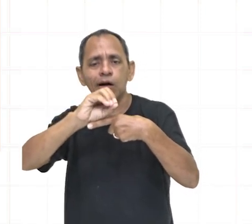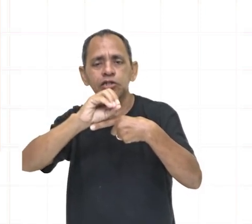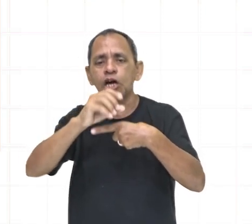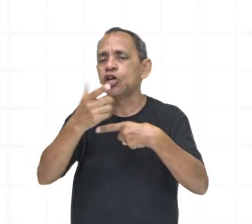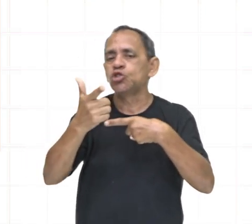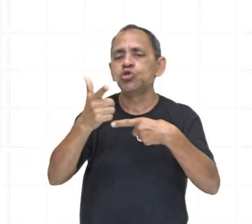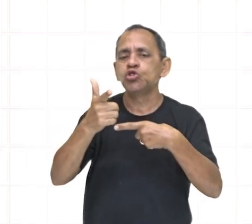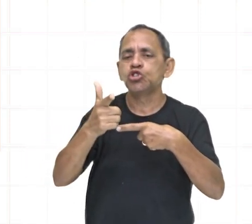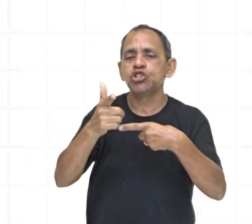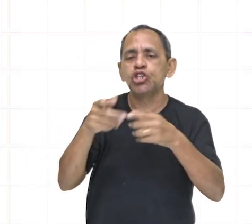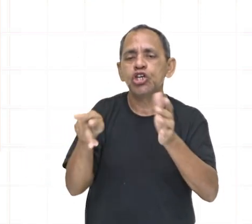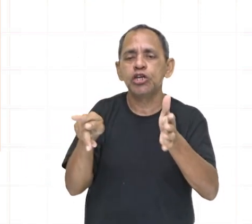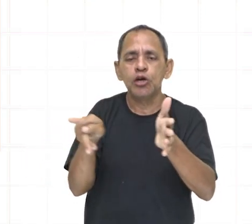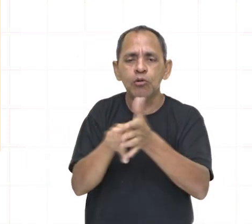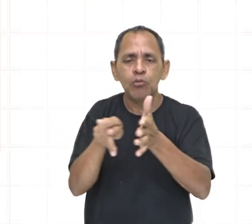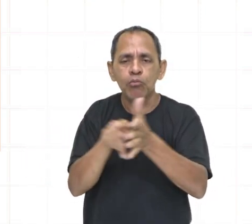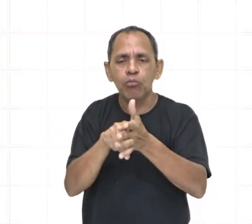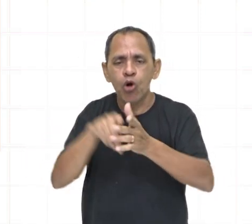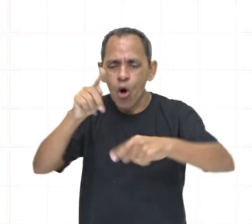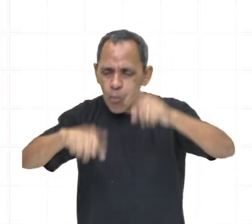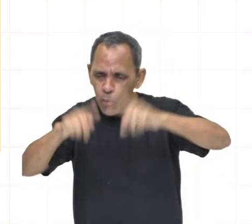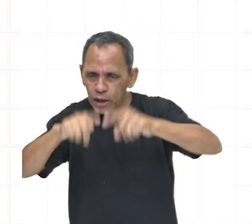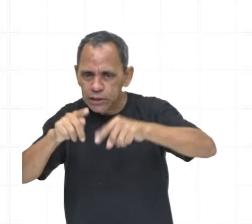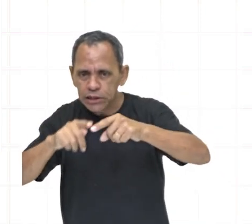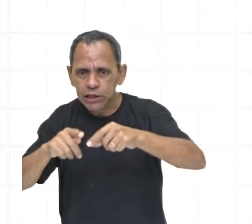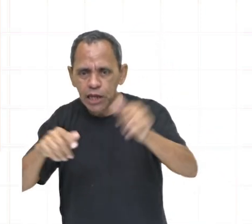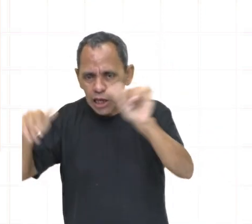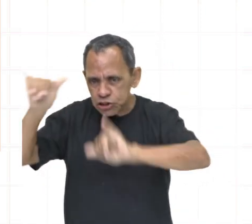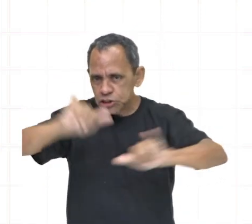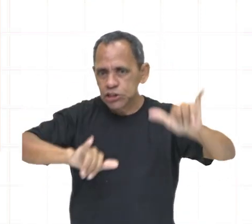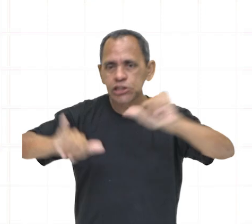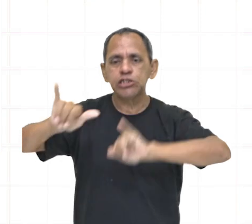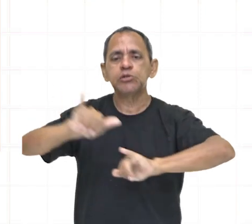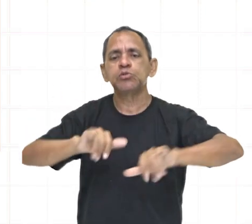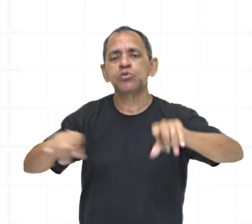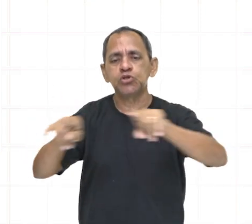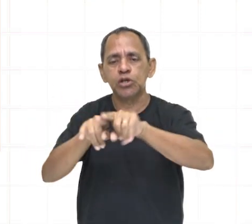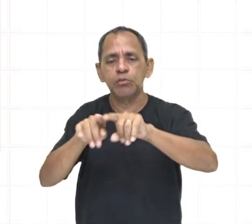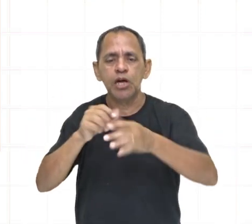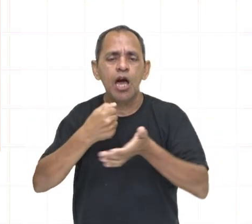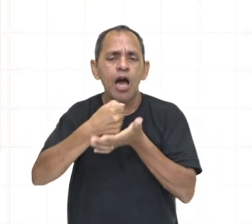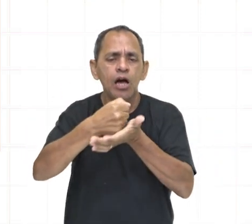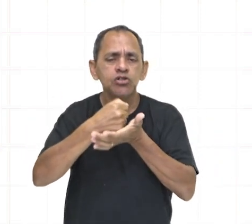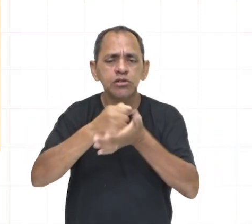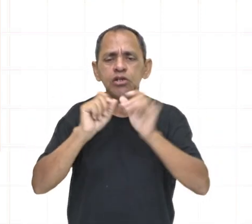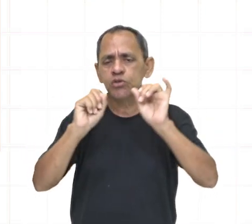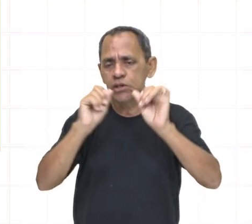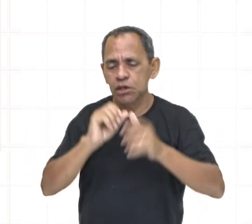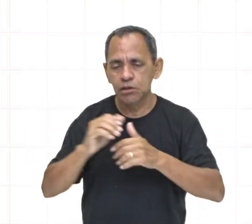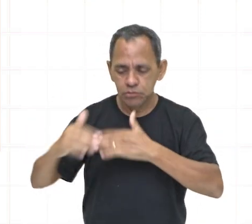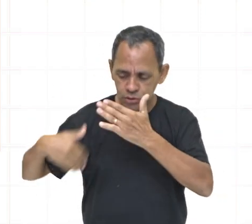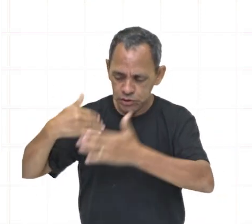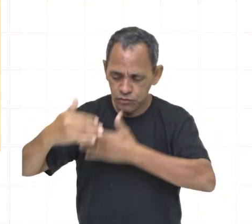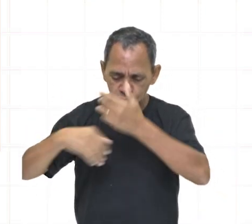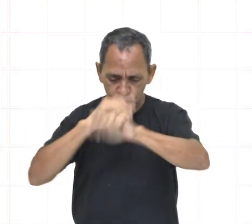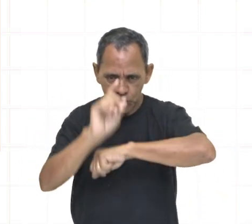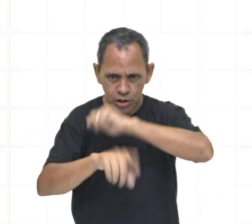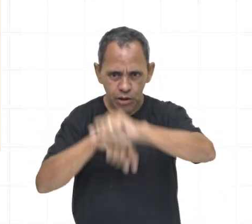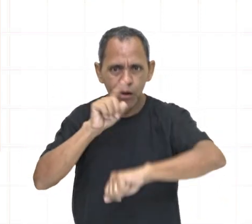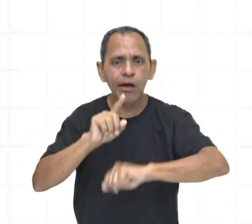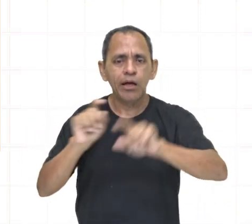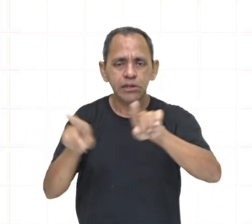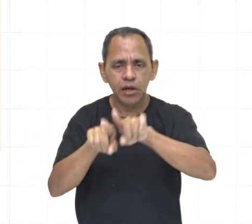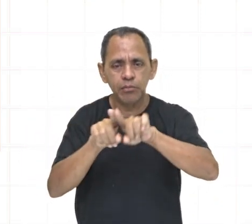diminuir realmente a utilização, né, desses fertilizantes e ajudando também no desenvolvimento da agricultura orgânica.